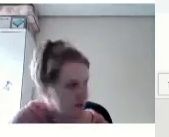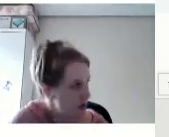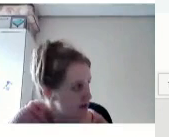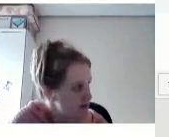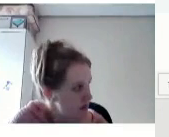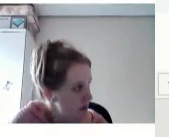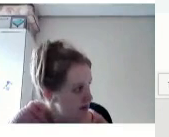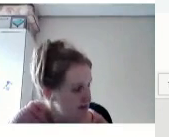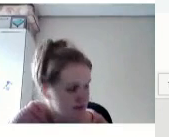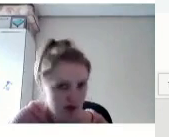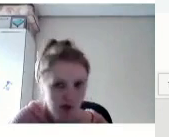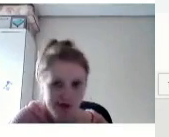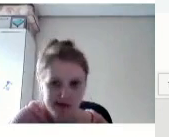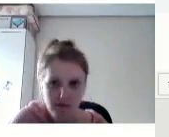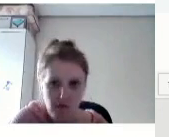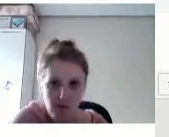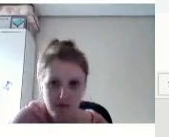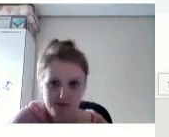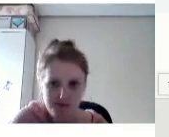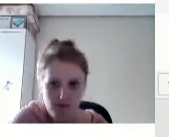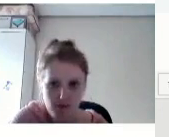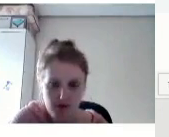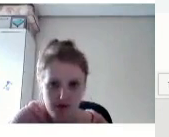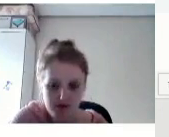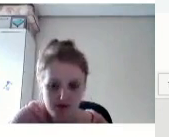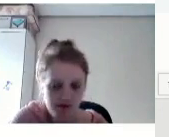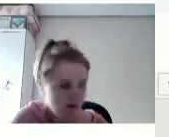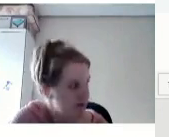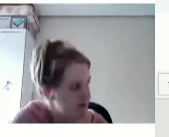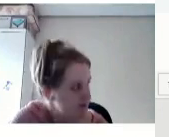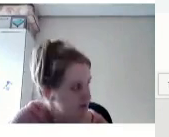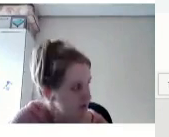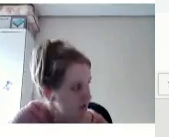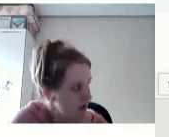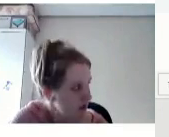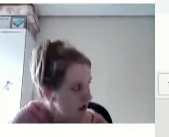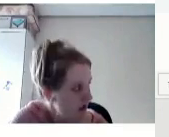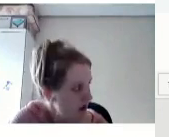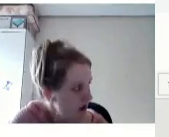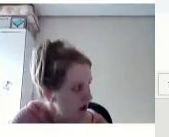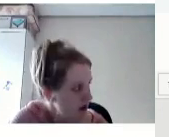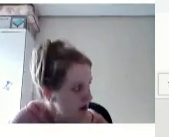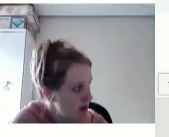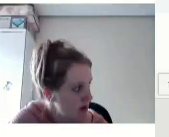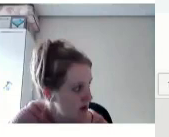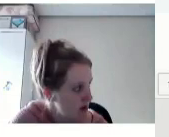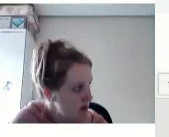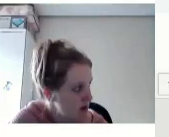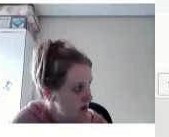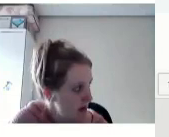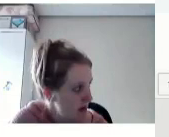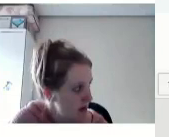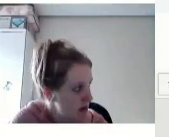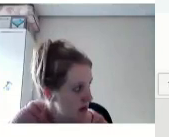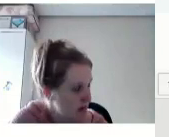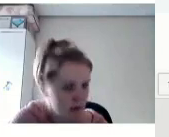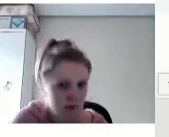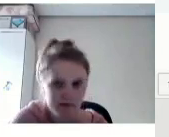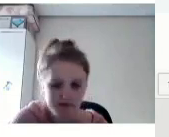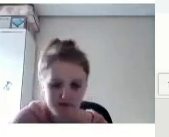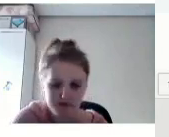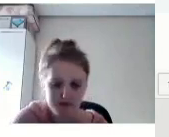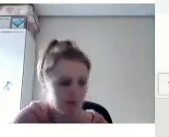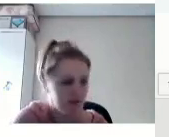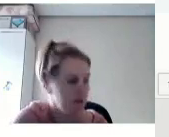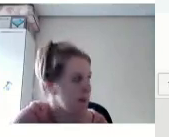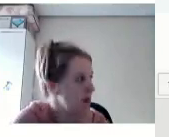de Schrödinger. Tá? Aqui está a expressão da densidade lagrangiana,